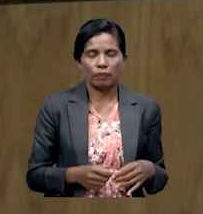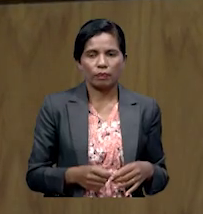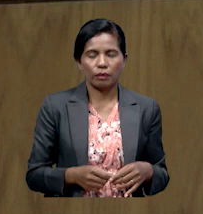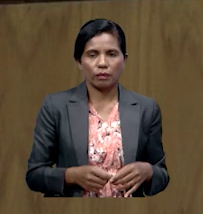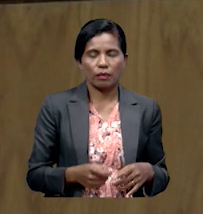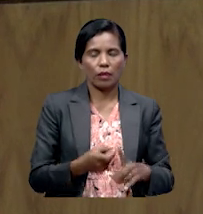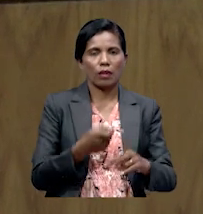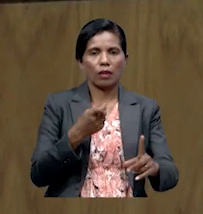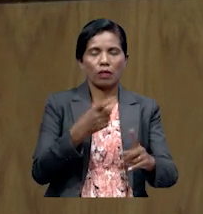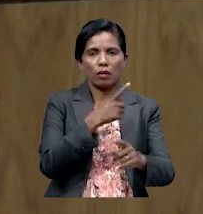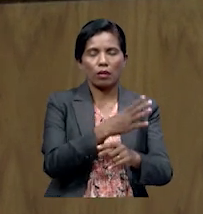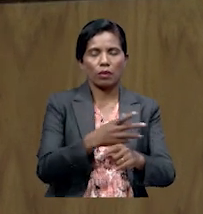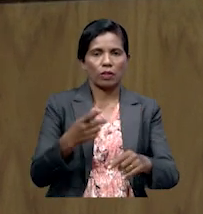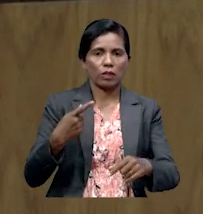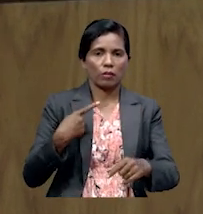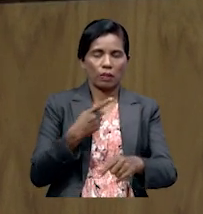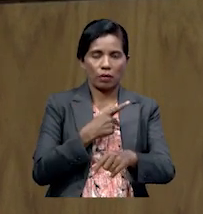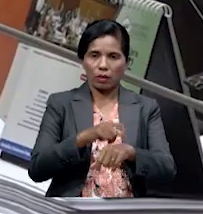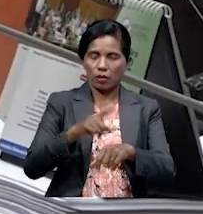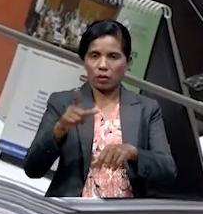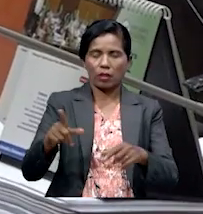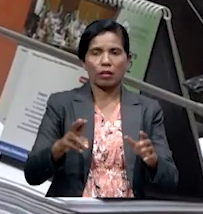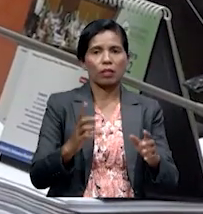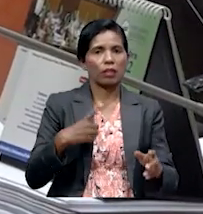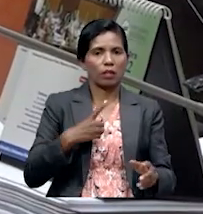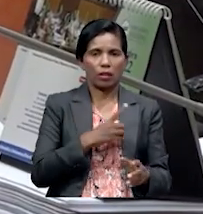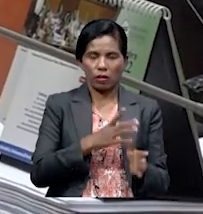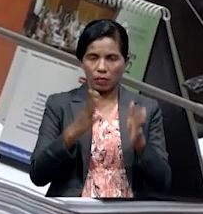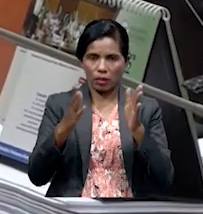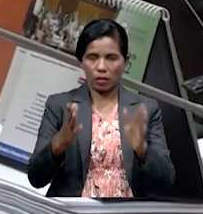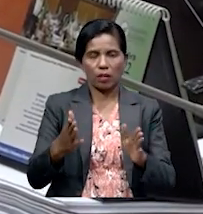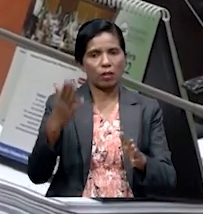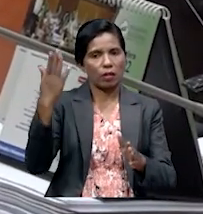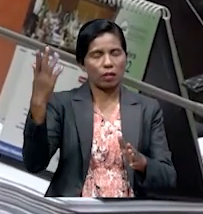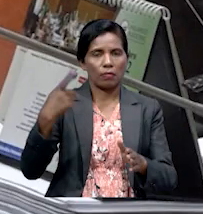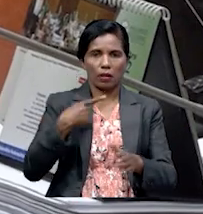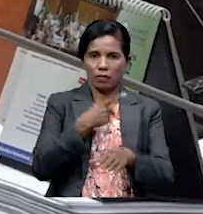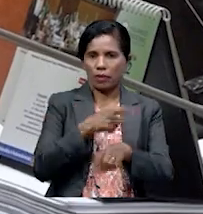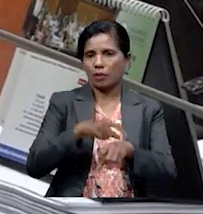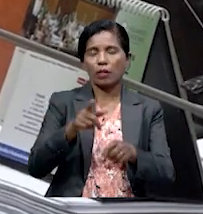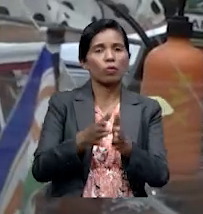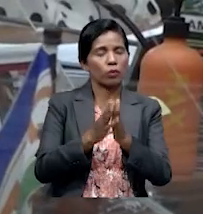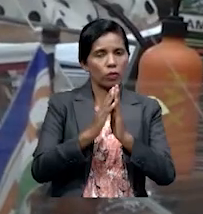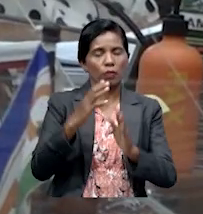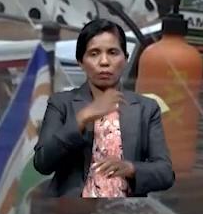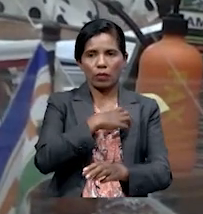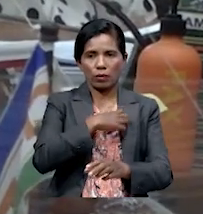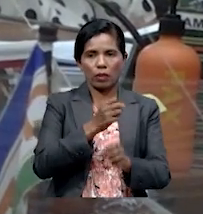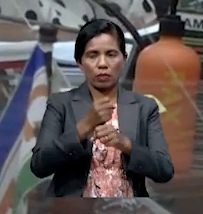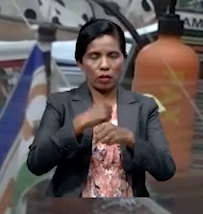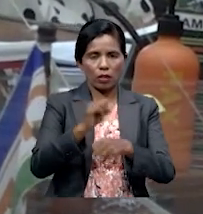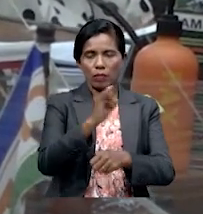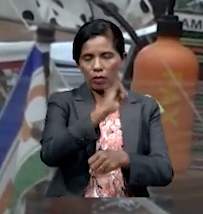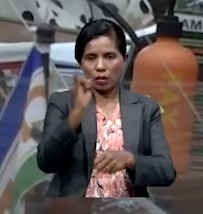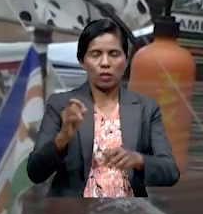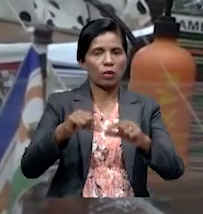Lihusi intervenção iha plenária semana ne representante povo iha umafukun Parlamento Nasional husu PNTL atuhalo investigação ba